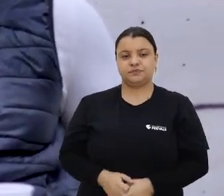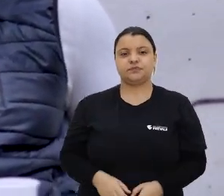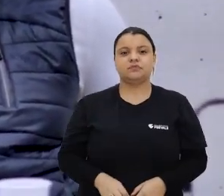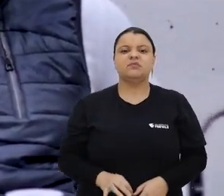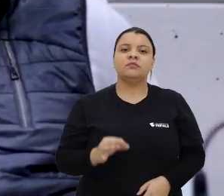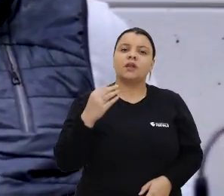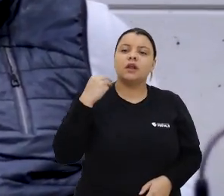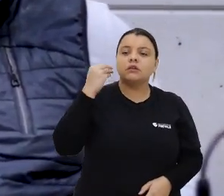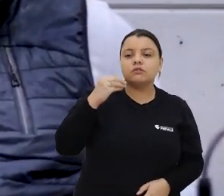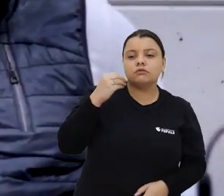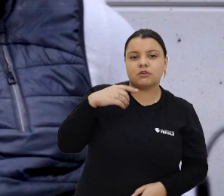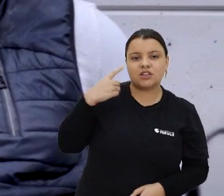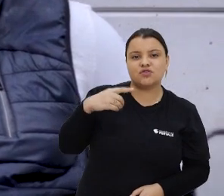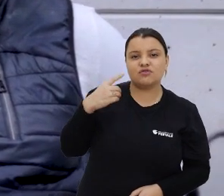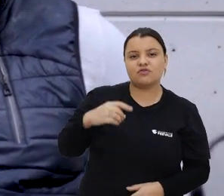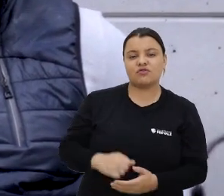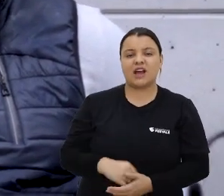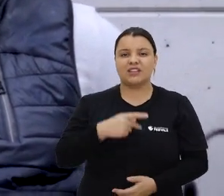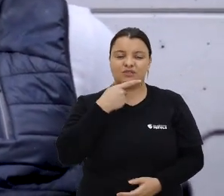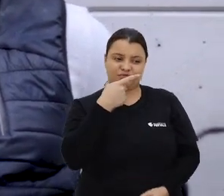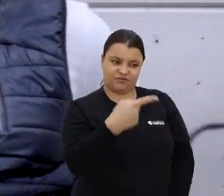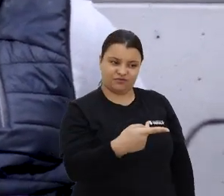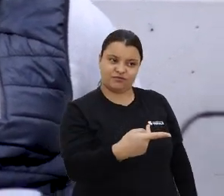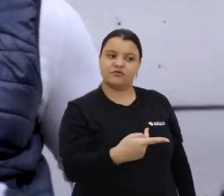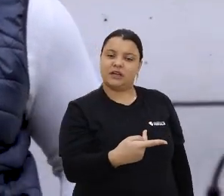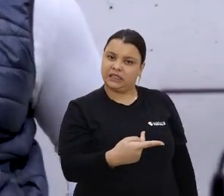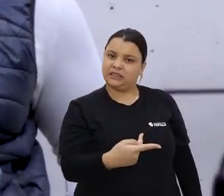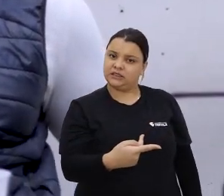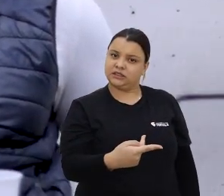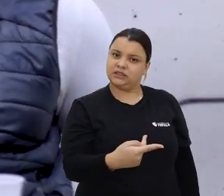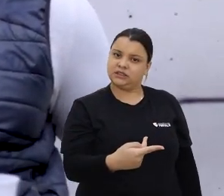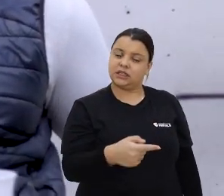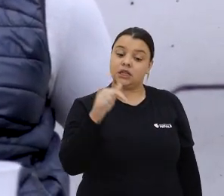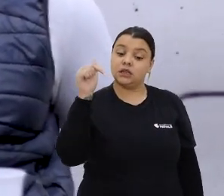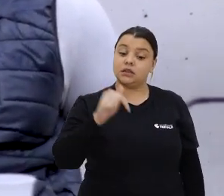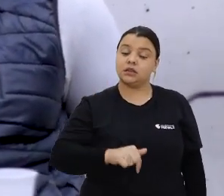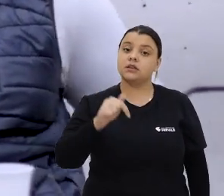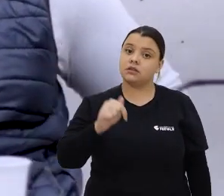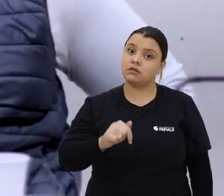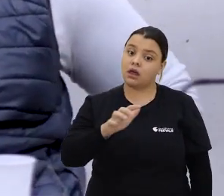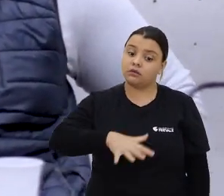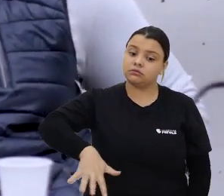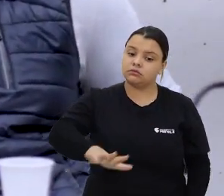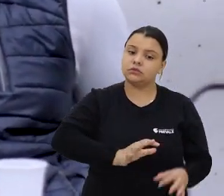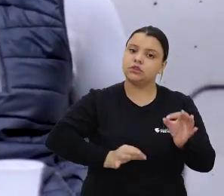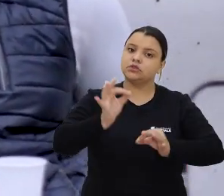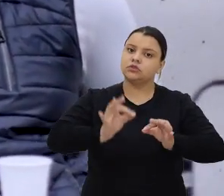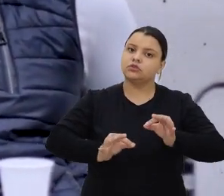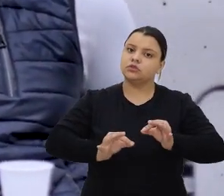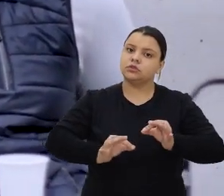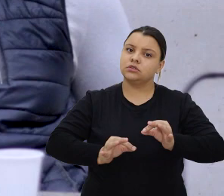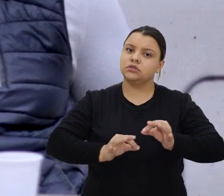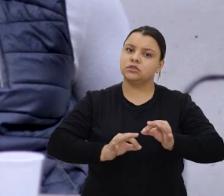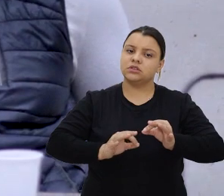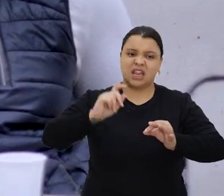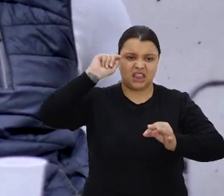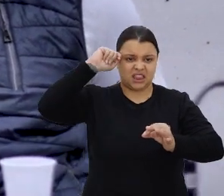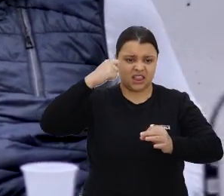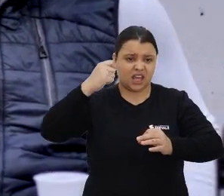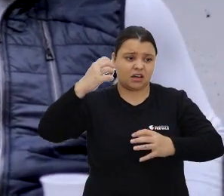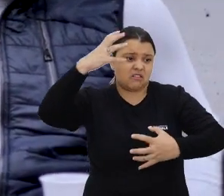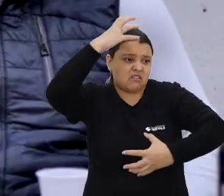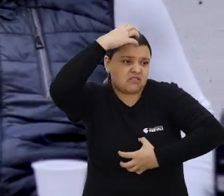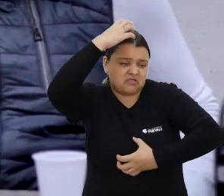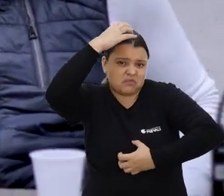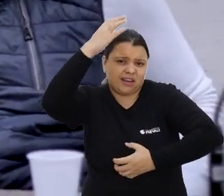do esportivo tem a audácia de dizer dentro do tribunal que chamar um negro de macaco não é ofensivo